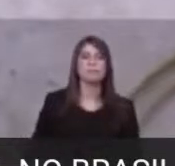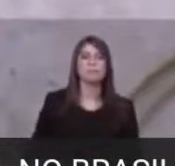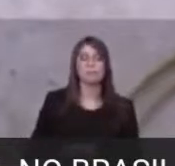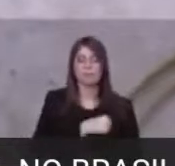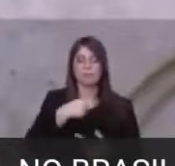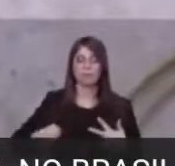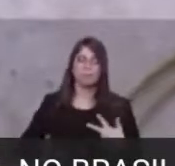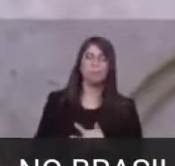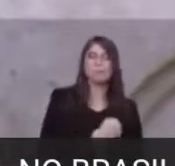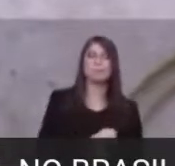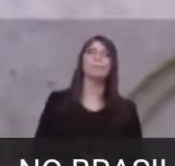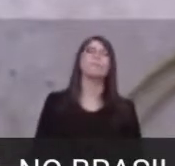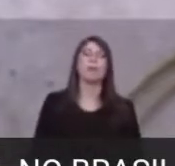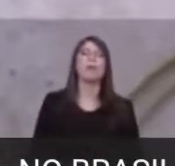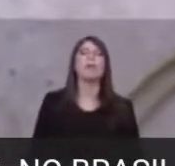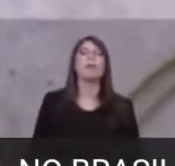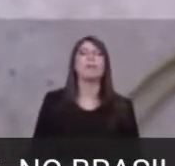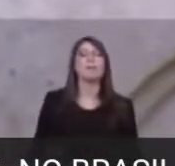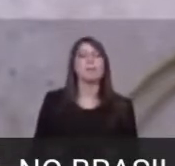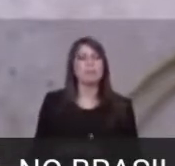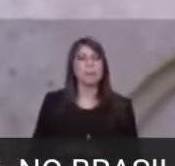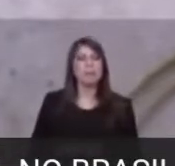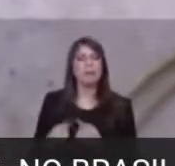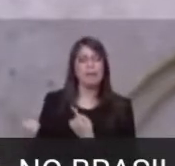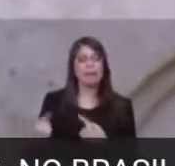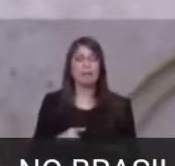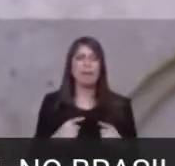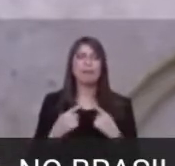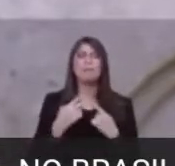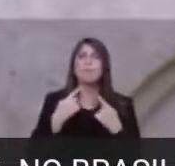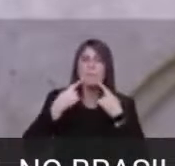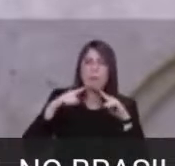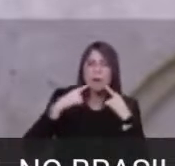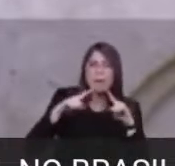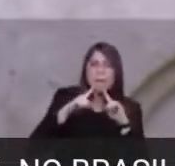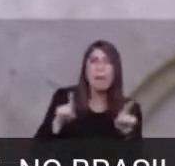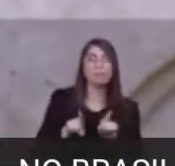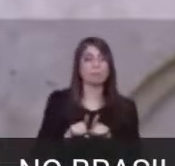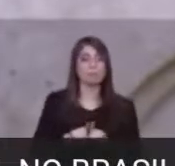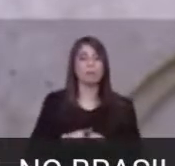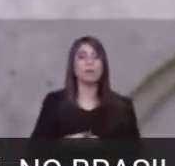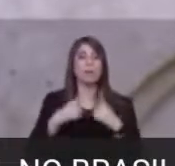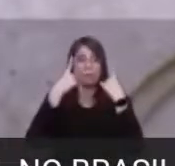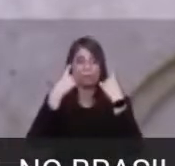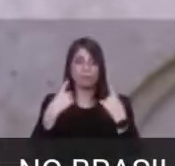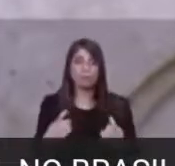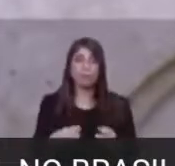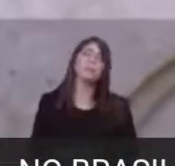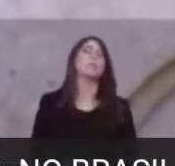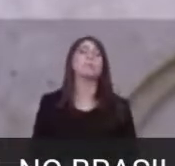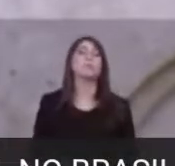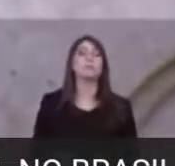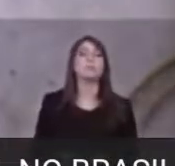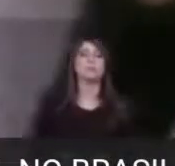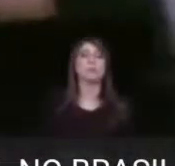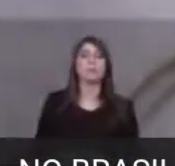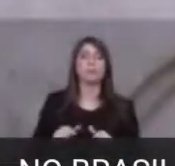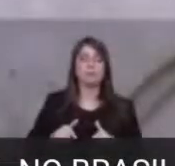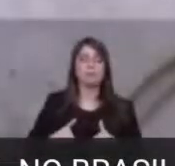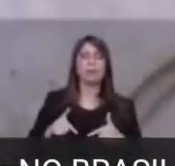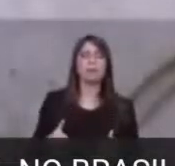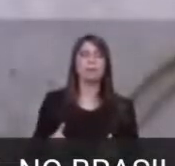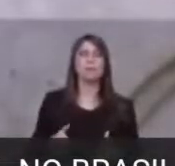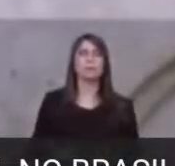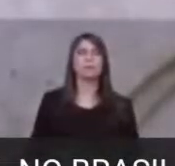instalações da corte. Após esses ataques verbais e físicos, o tribunal vê com preocupação avanços legislativos sobre a sua